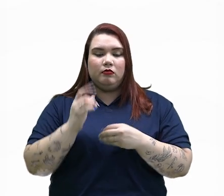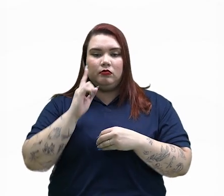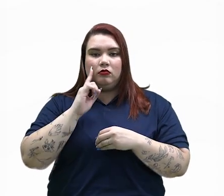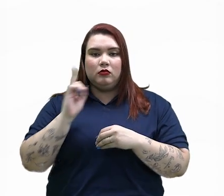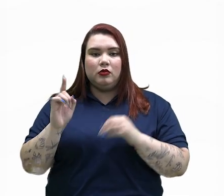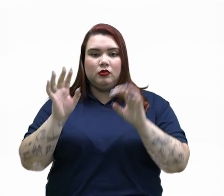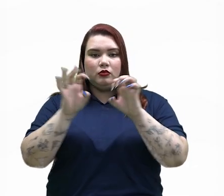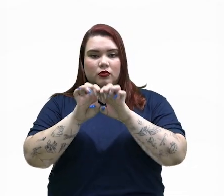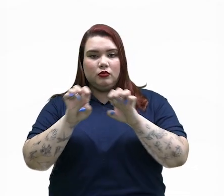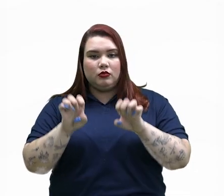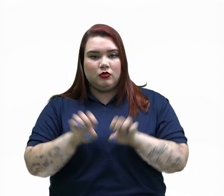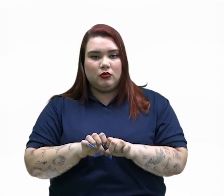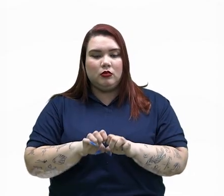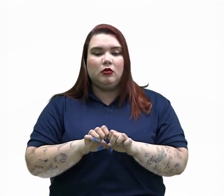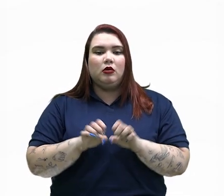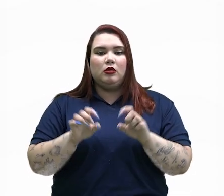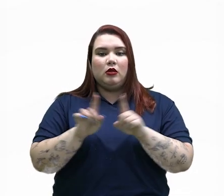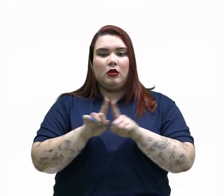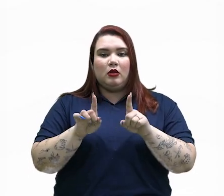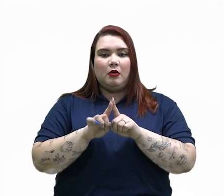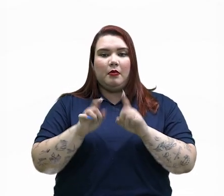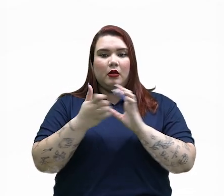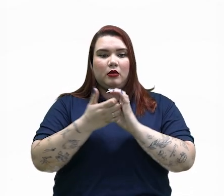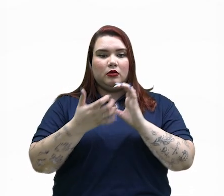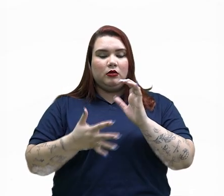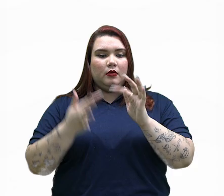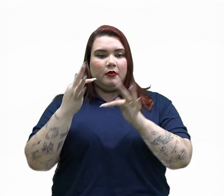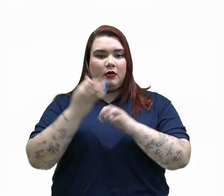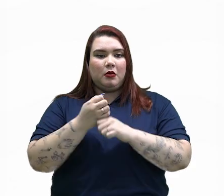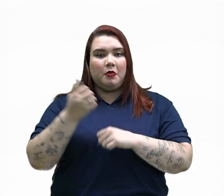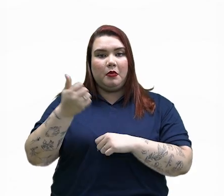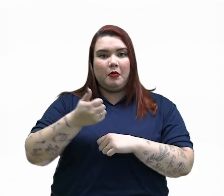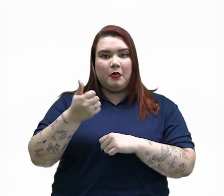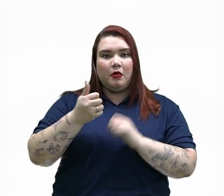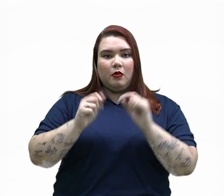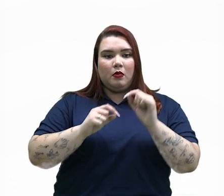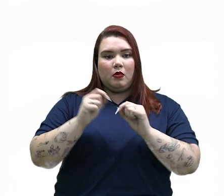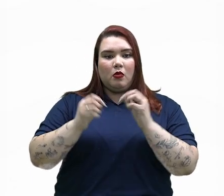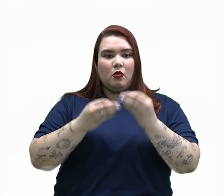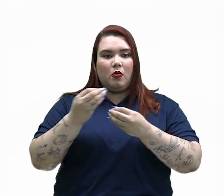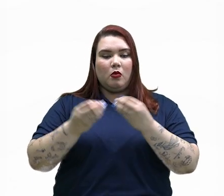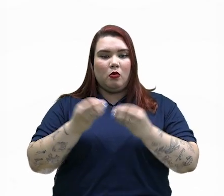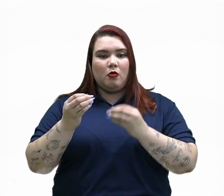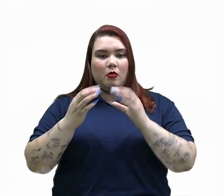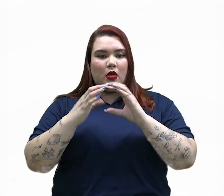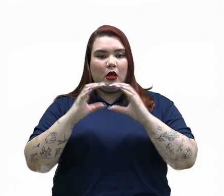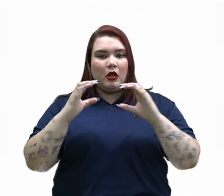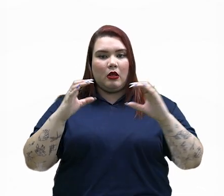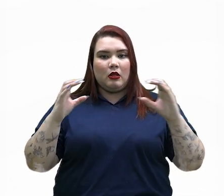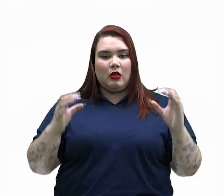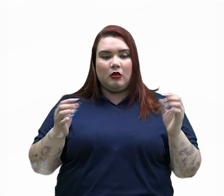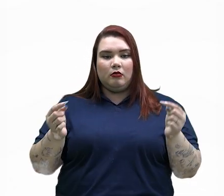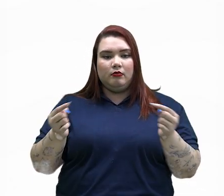entre a estrutura e as propriedades físicas? Primeiro, a relação do tamanho da cadeia. Funciona da seguinte